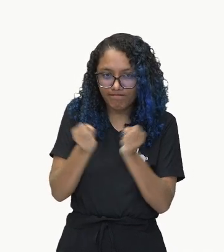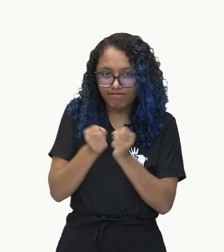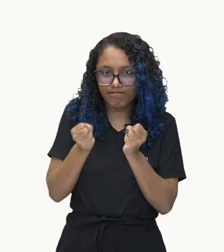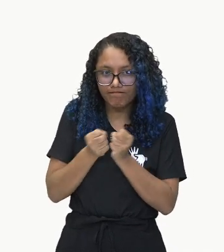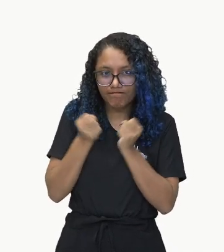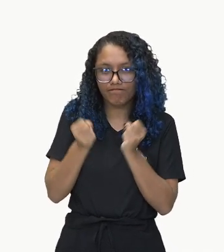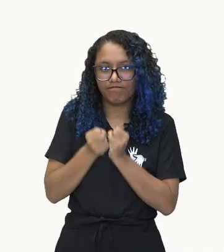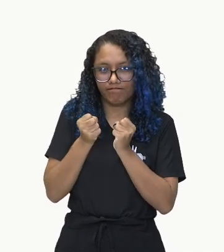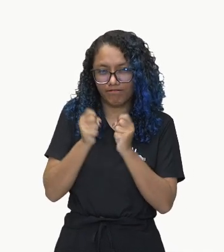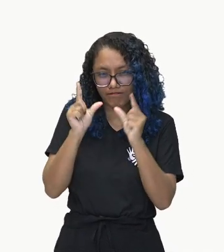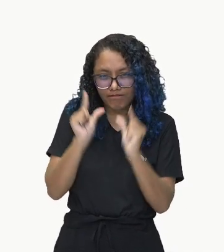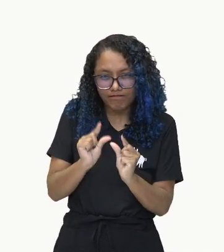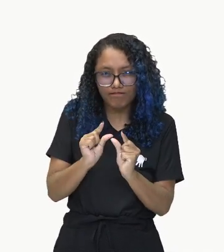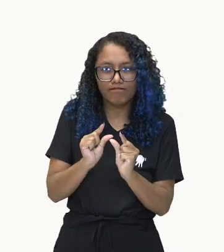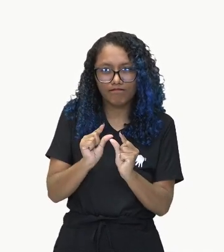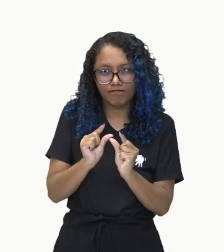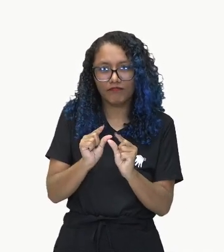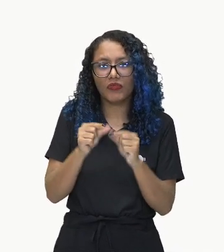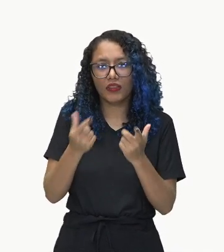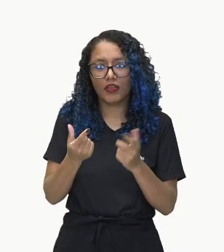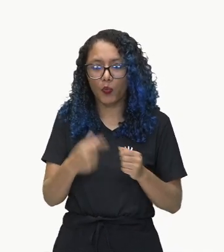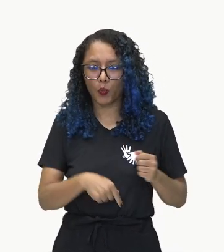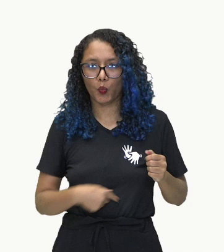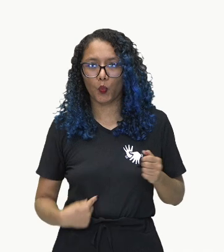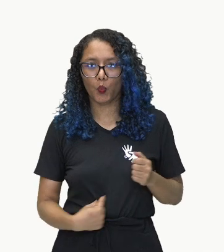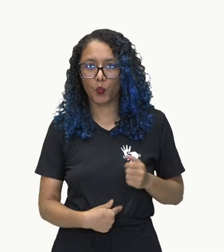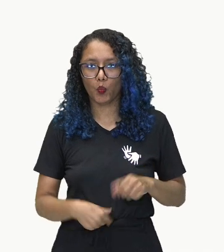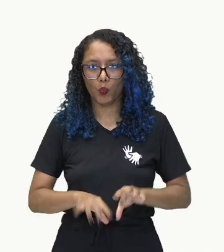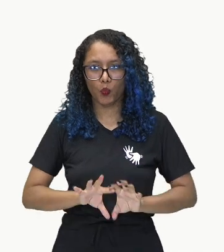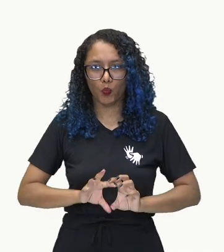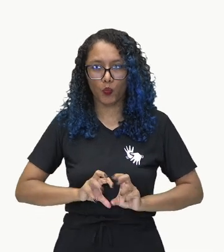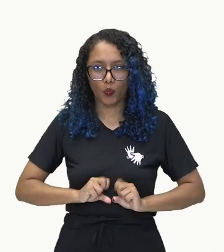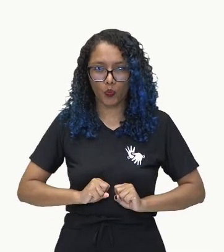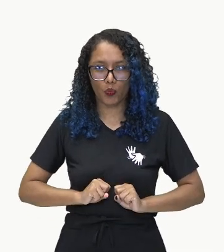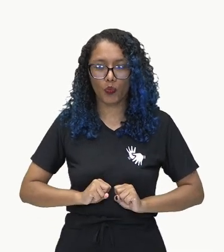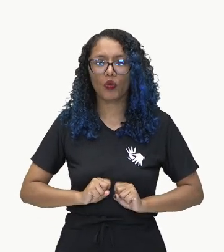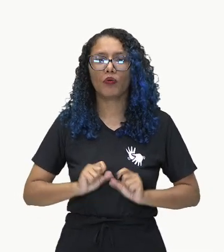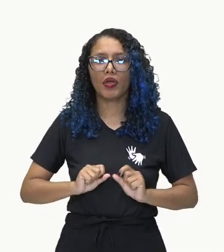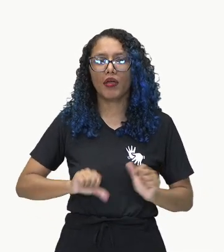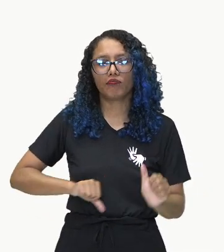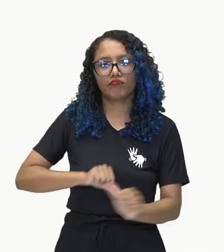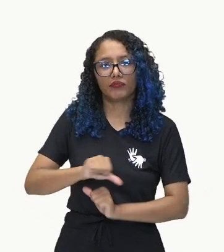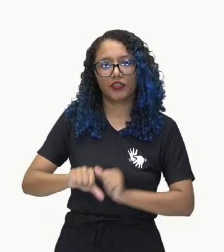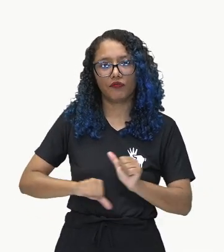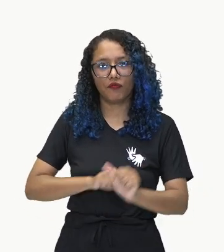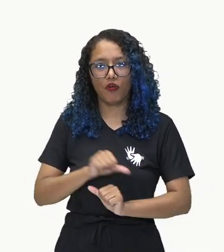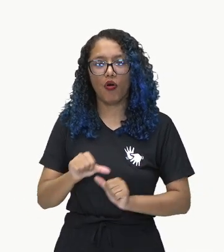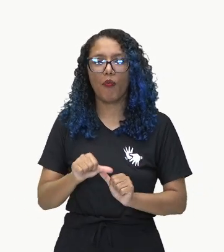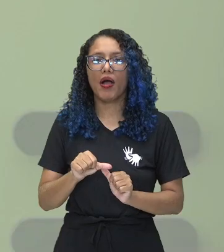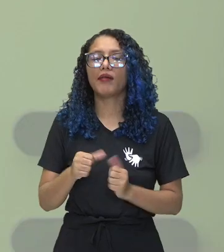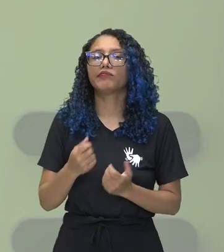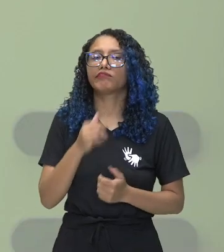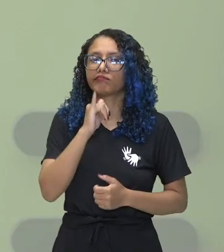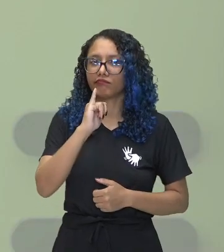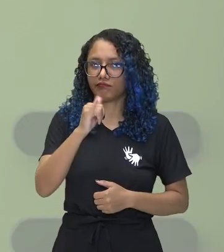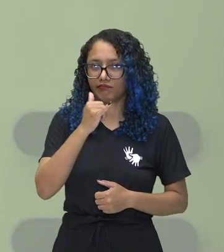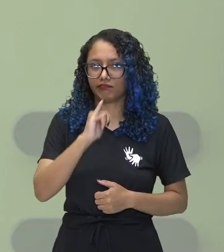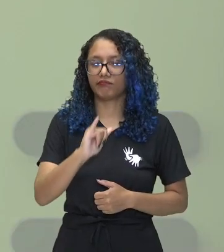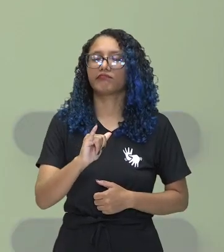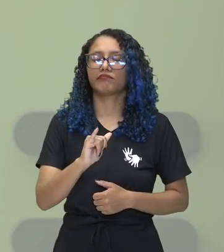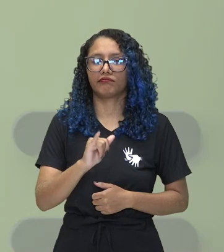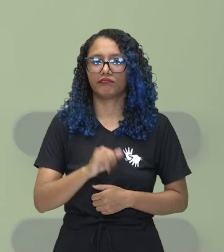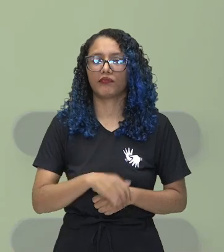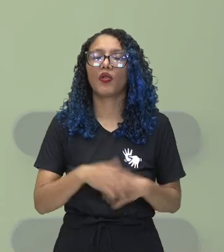que são absorvidas pelo intestino delgado e utilizados como fonte de energia. Então, entendam,